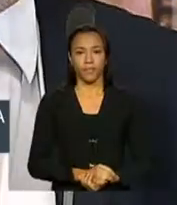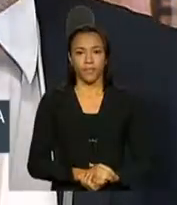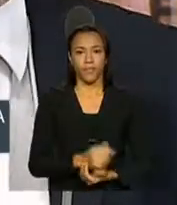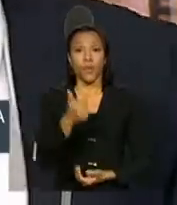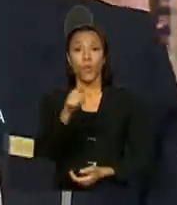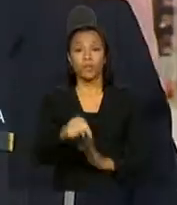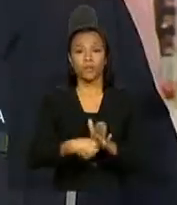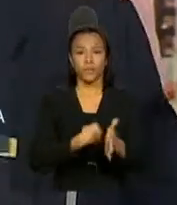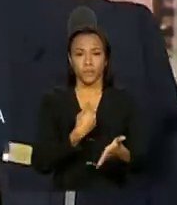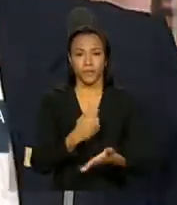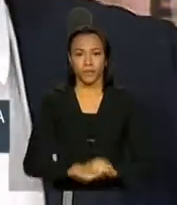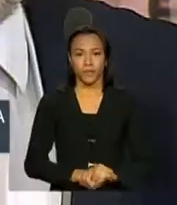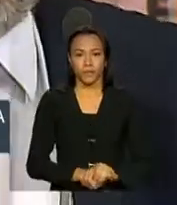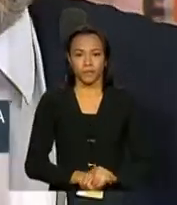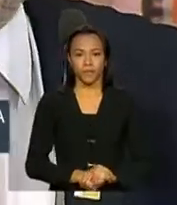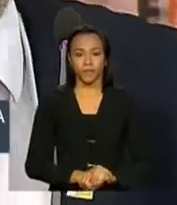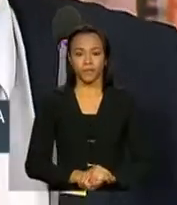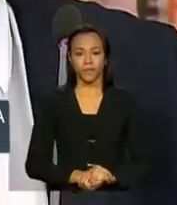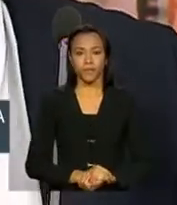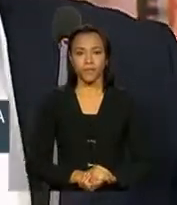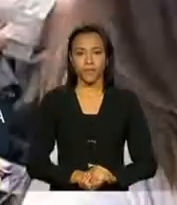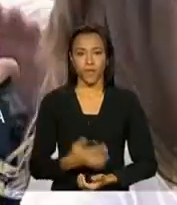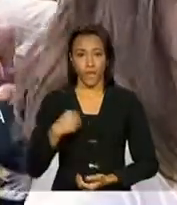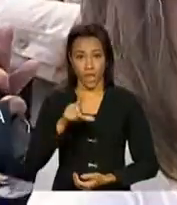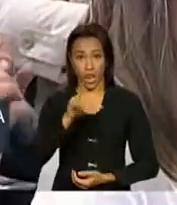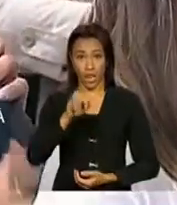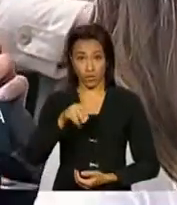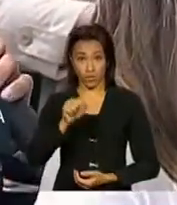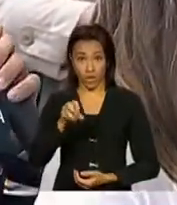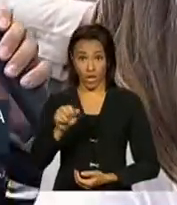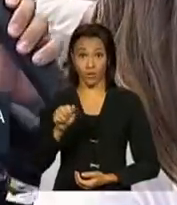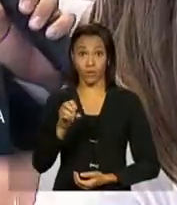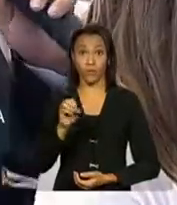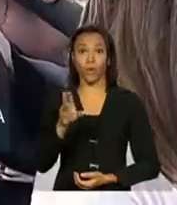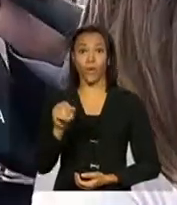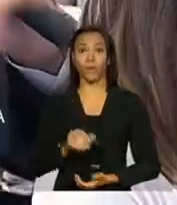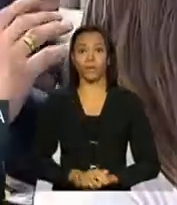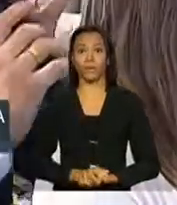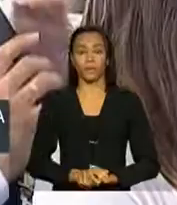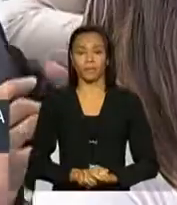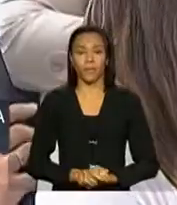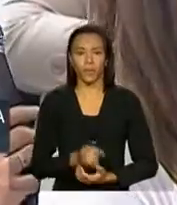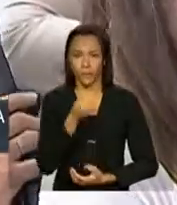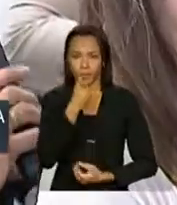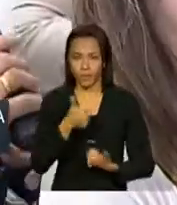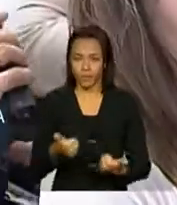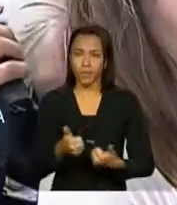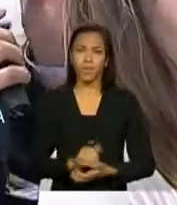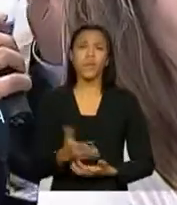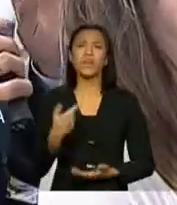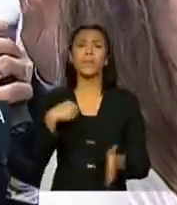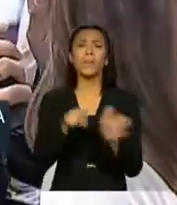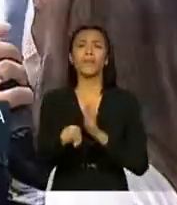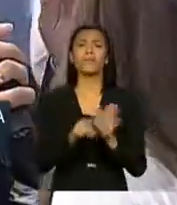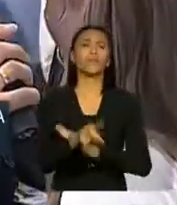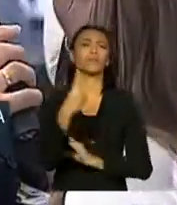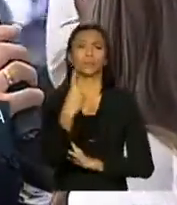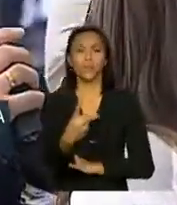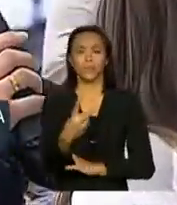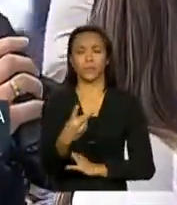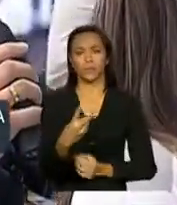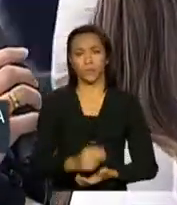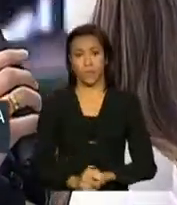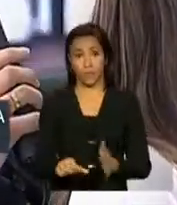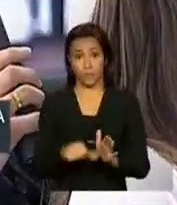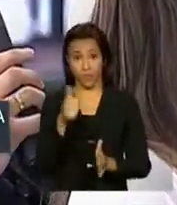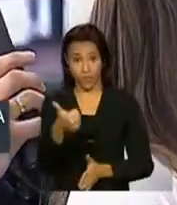Próxima pergunta, Léo. Oi, Leonardo Goy, da agência Reuters. Tudo bem, ministro? Eu queria fazer duas perguntinhas. Primeiro,